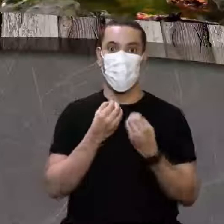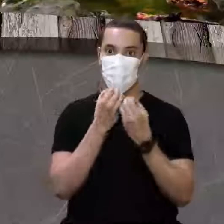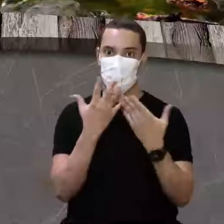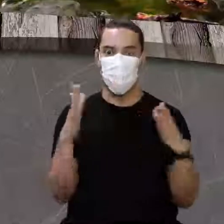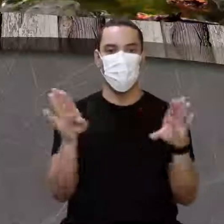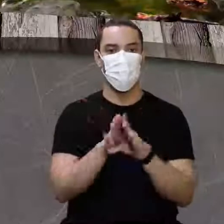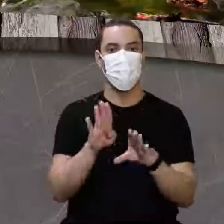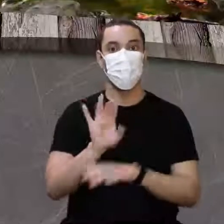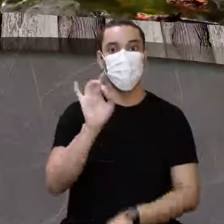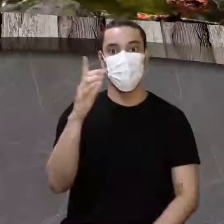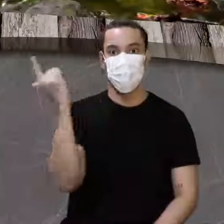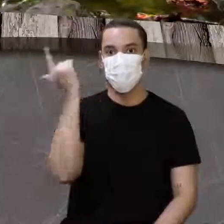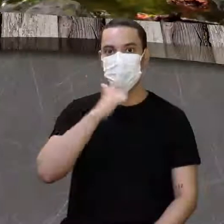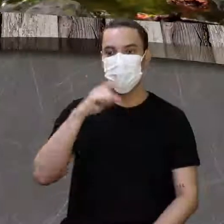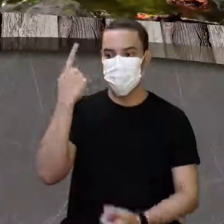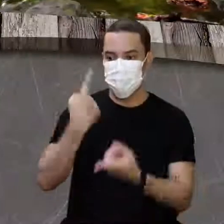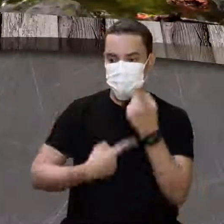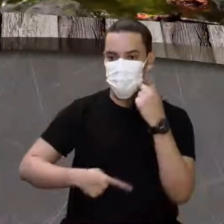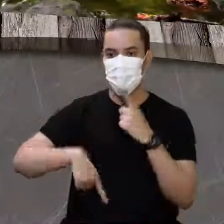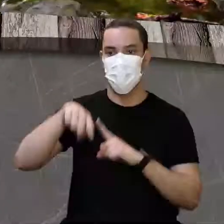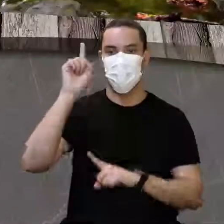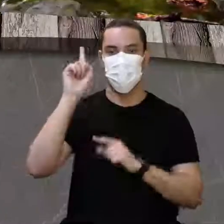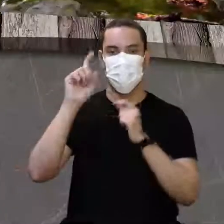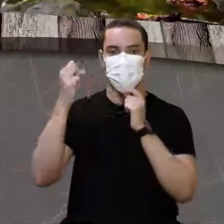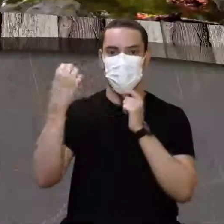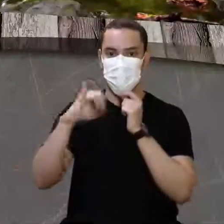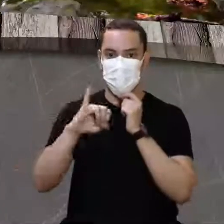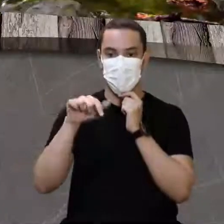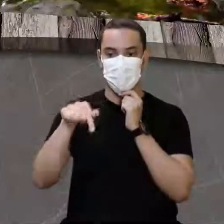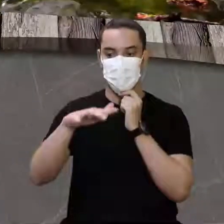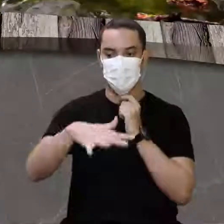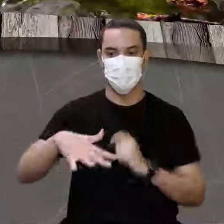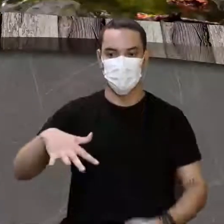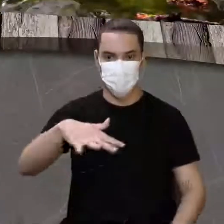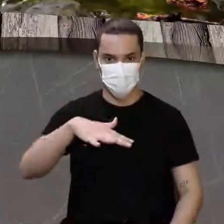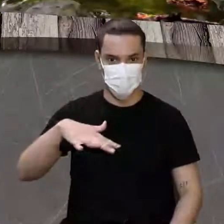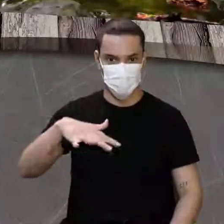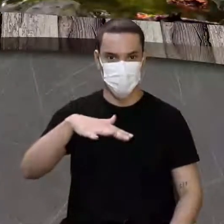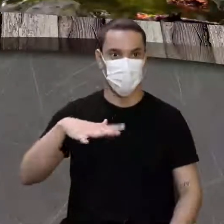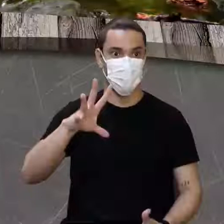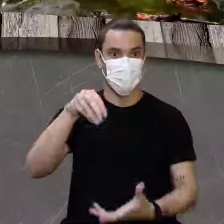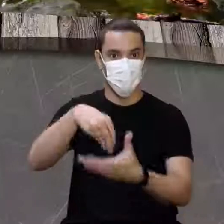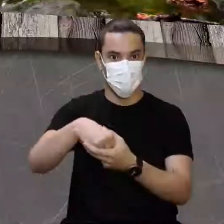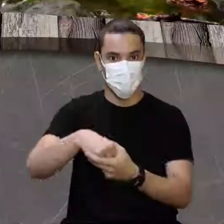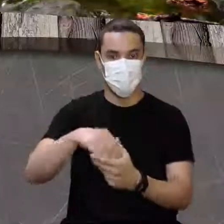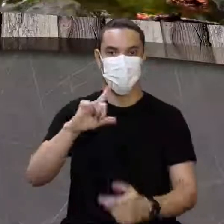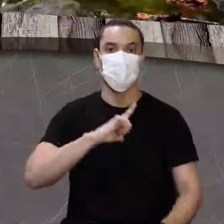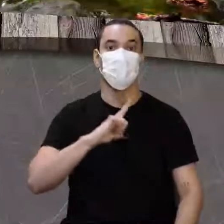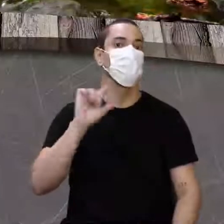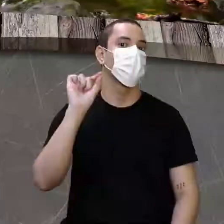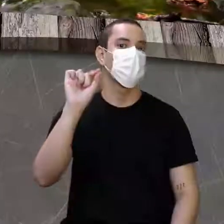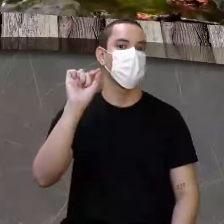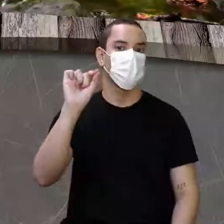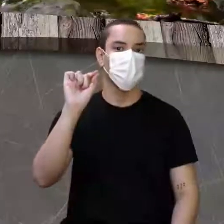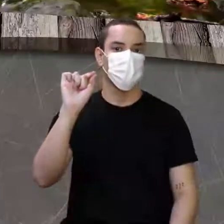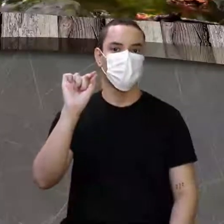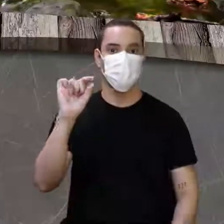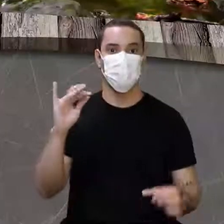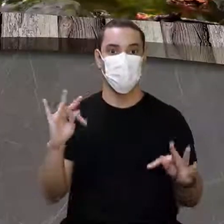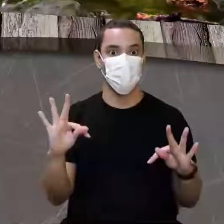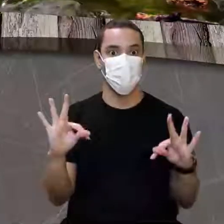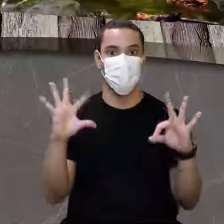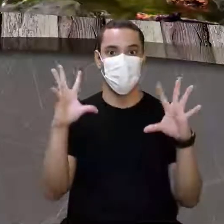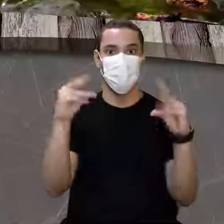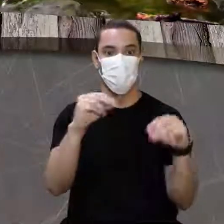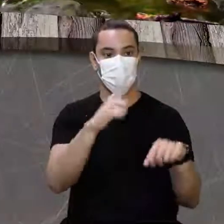E ele só vai alcançar isso se neste ambiente, neste hábitat, ele tiver o quê? Todos